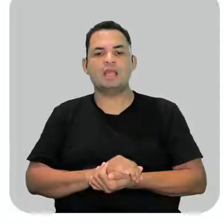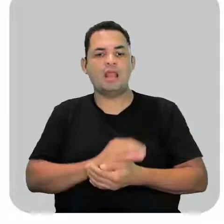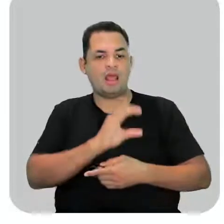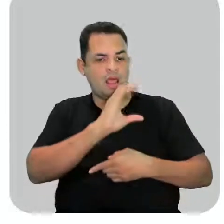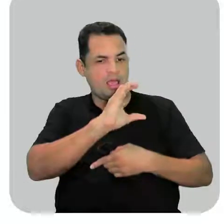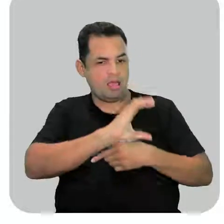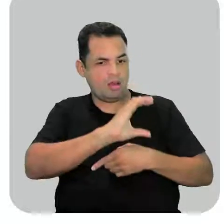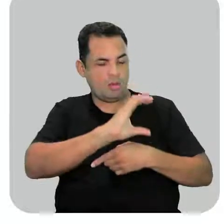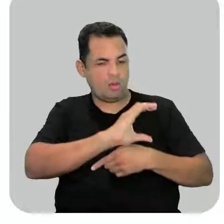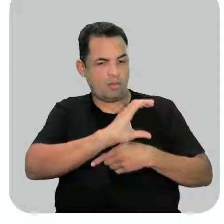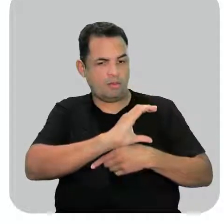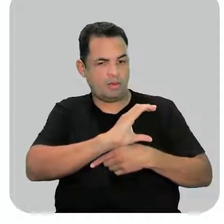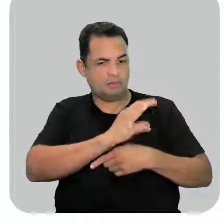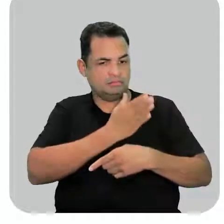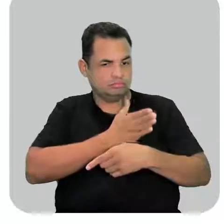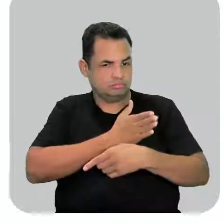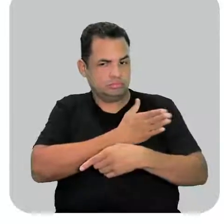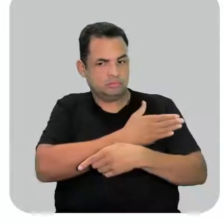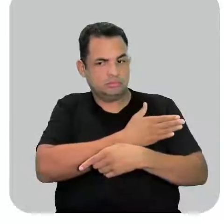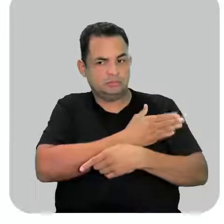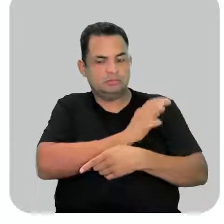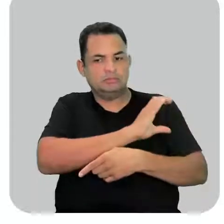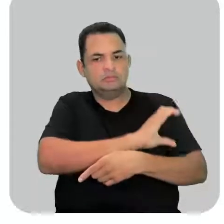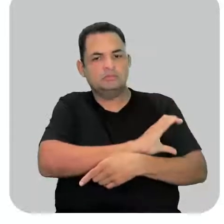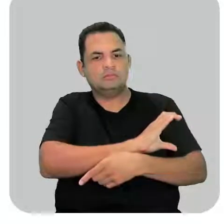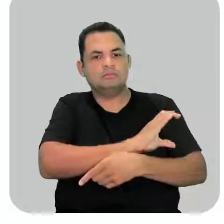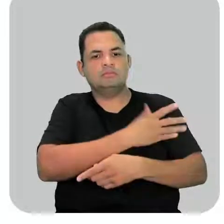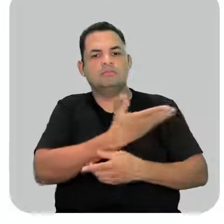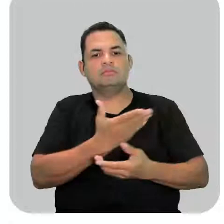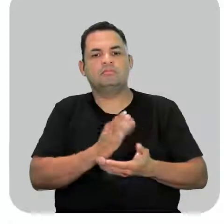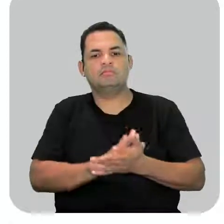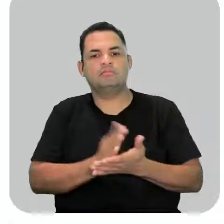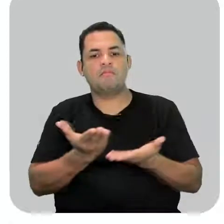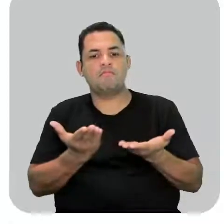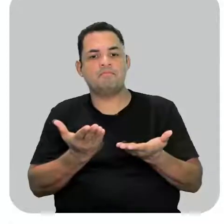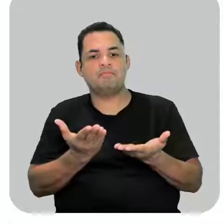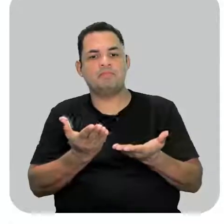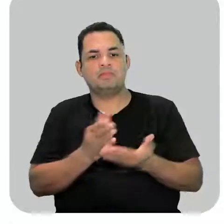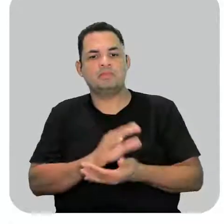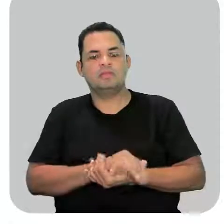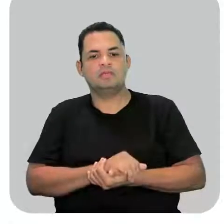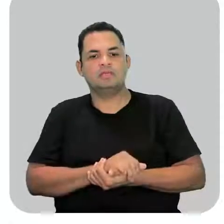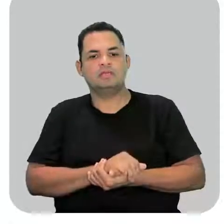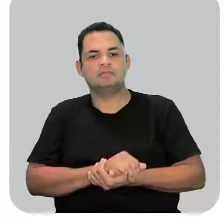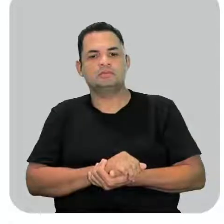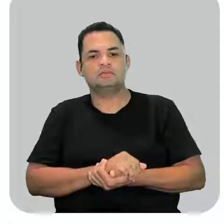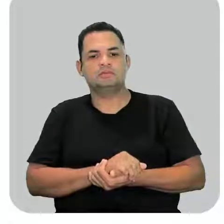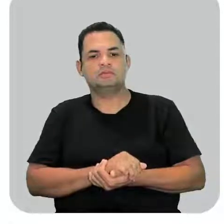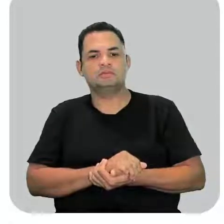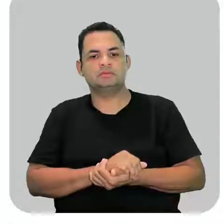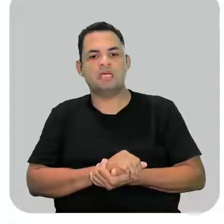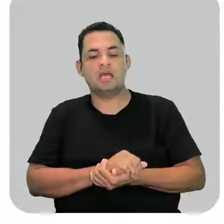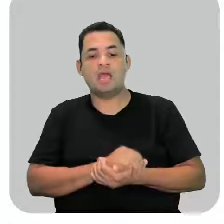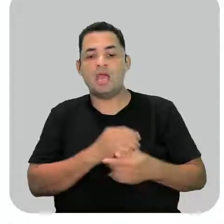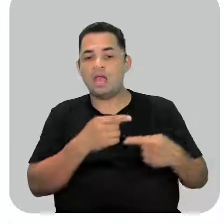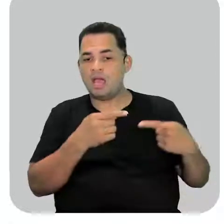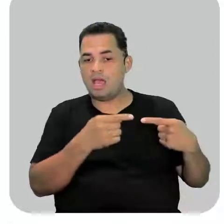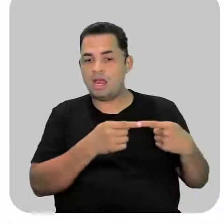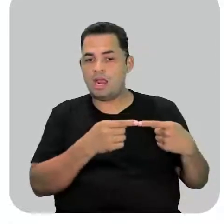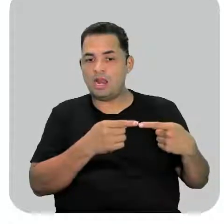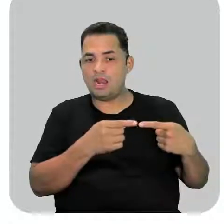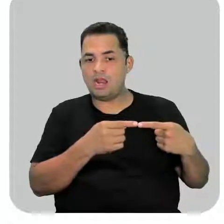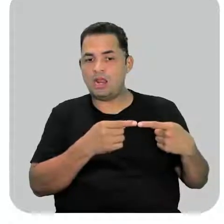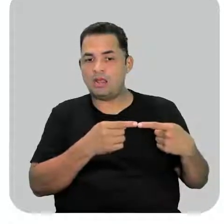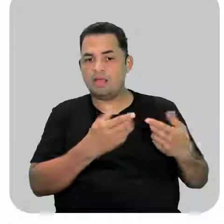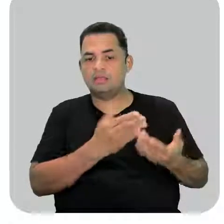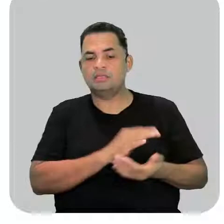vai ser feita com o carbono aqui atrás. Sabendo que esse, por sua vez, vai se ligar ao carbono